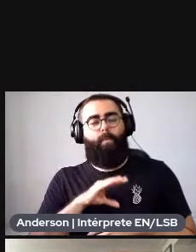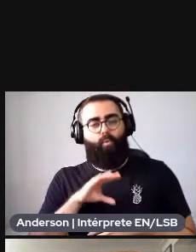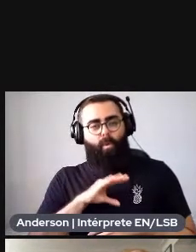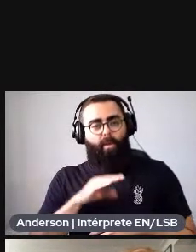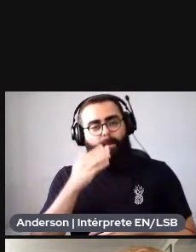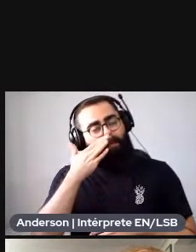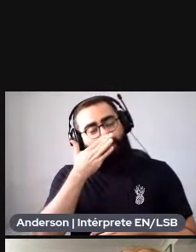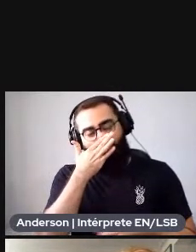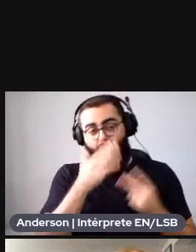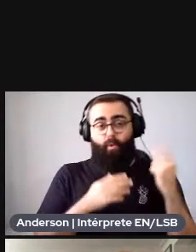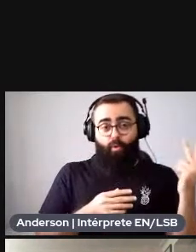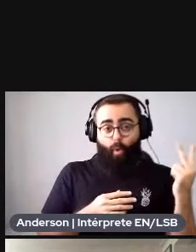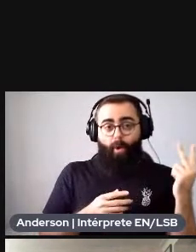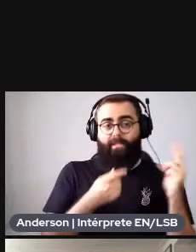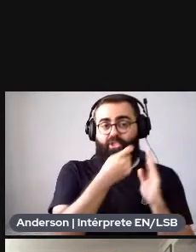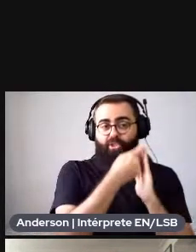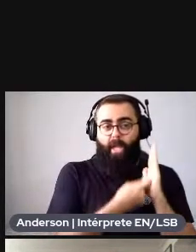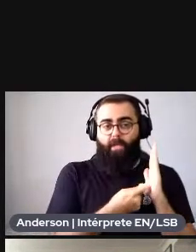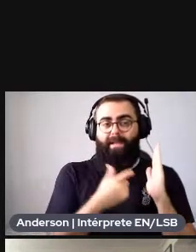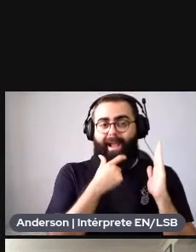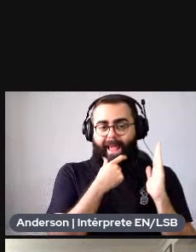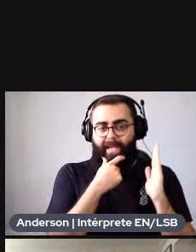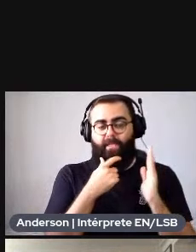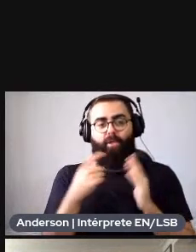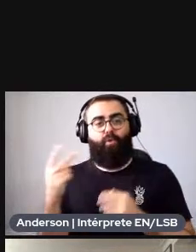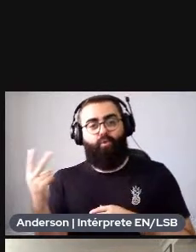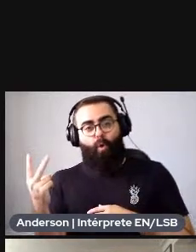português. Alimenta o seu gato